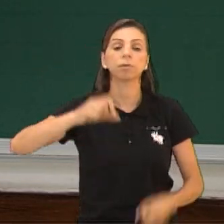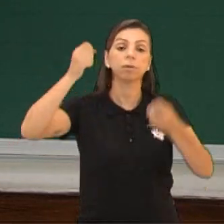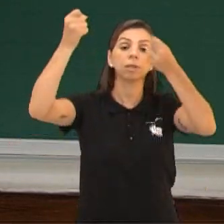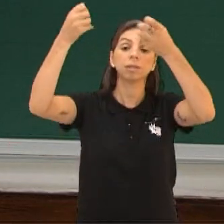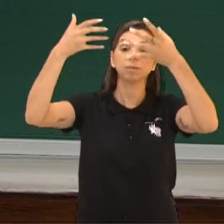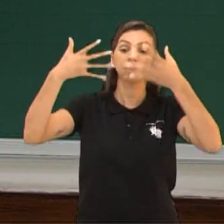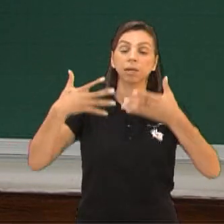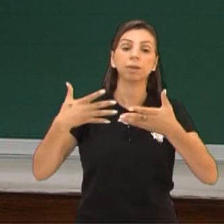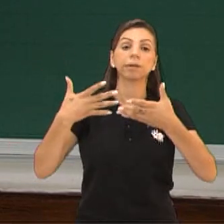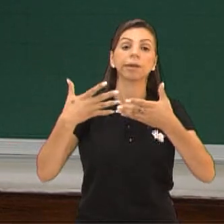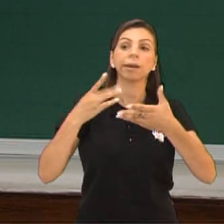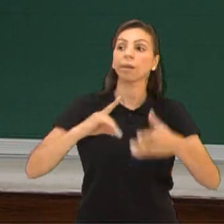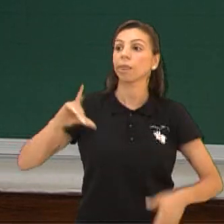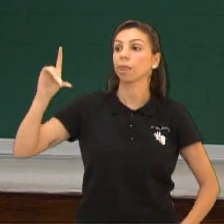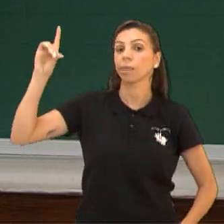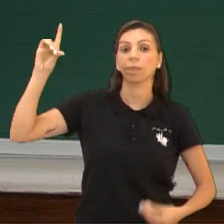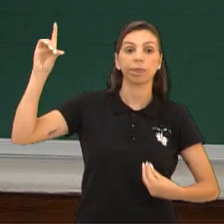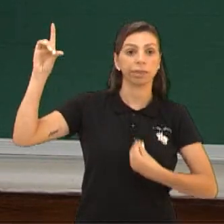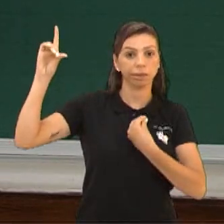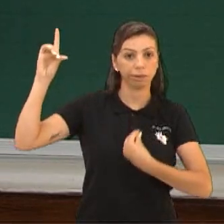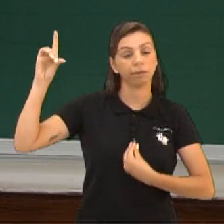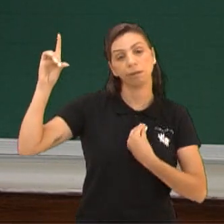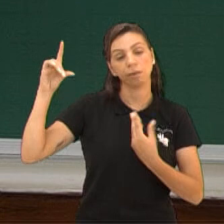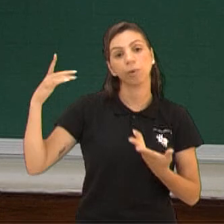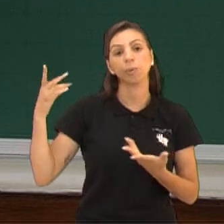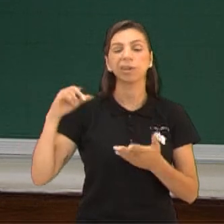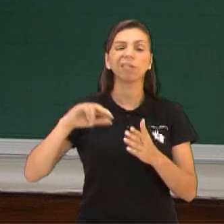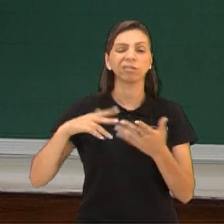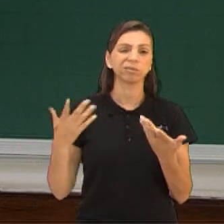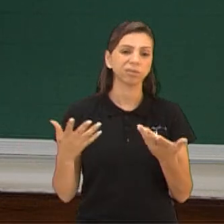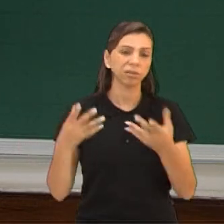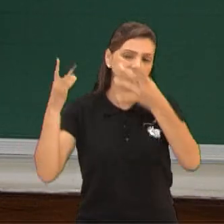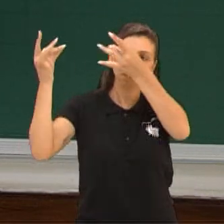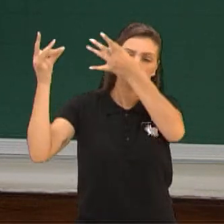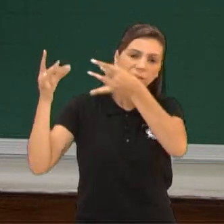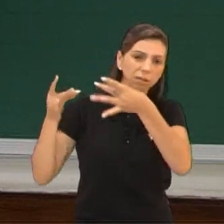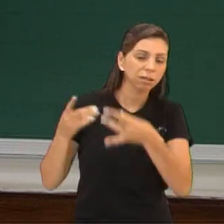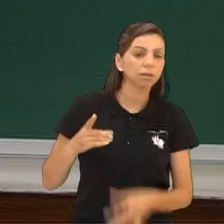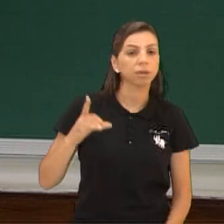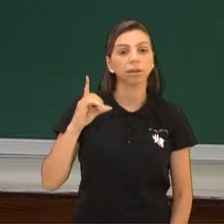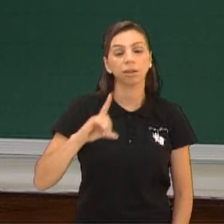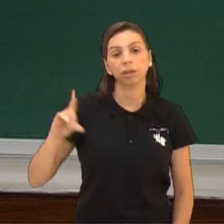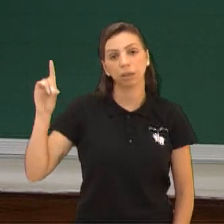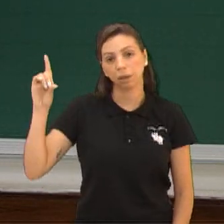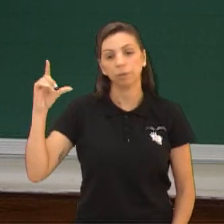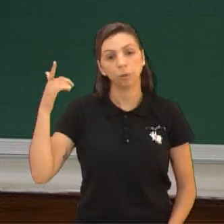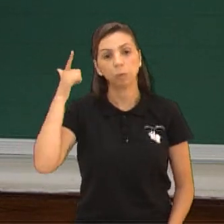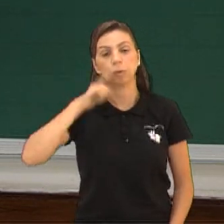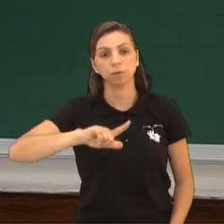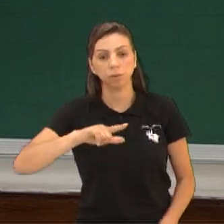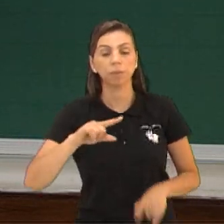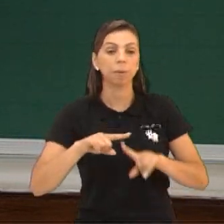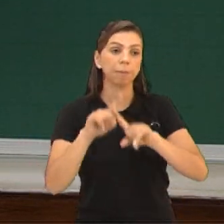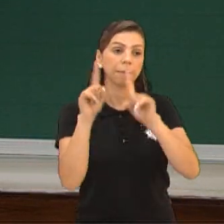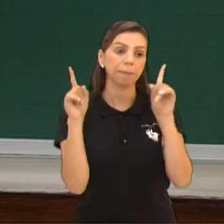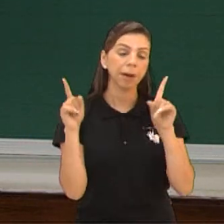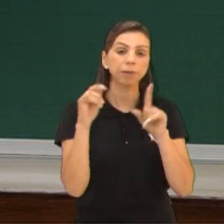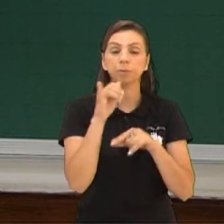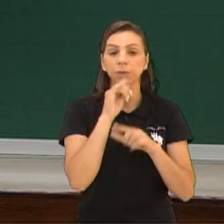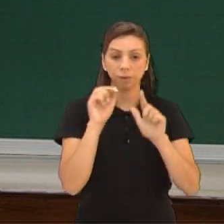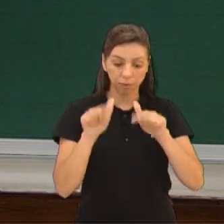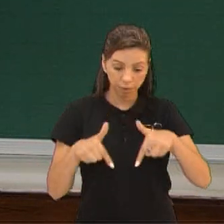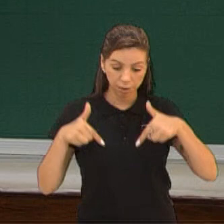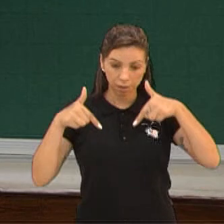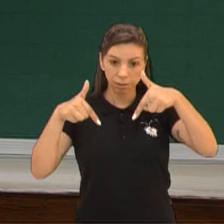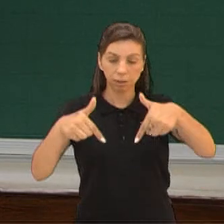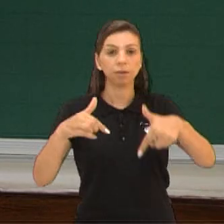da existência de Deus, por exemplo, de Deus em si, o que Deus, ou como nós categorizaríamos Deus. Então, a atitude